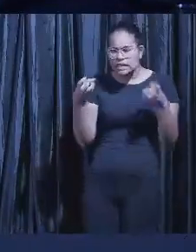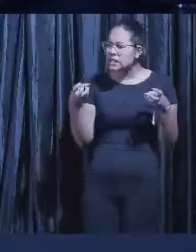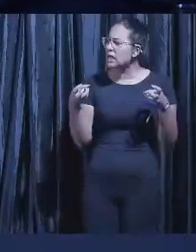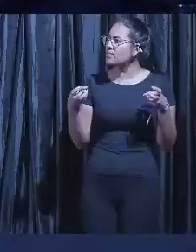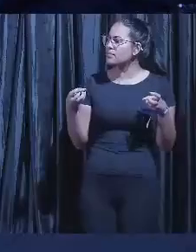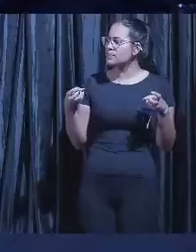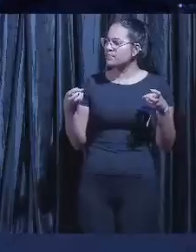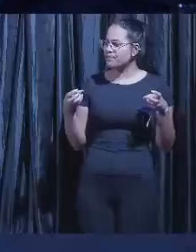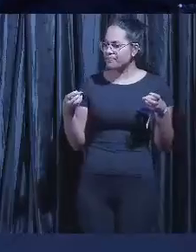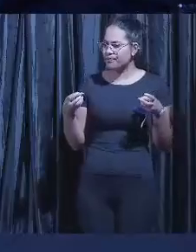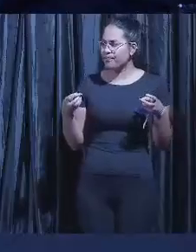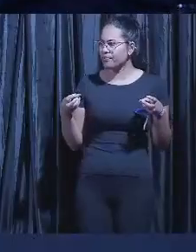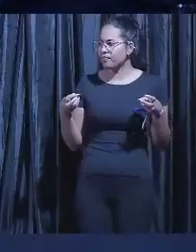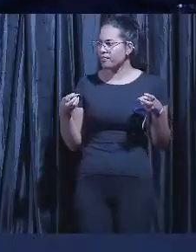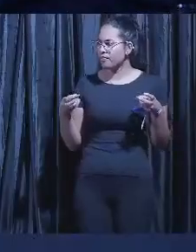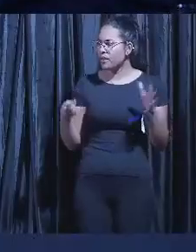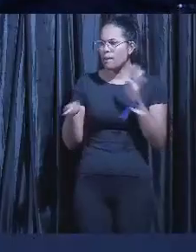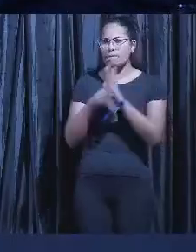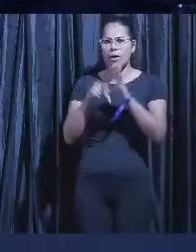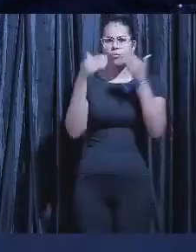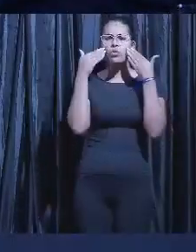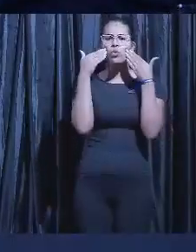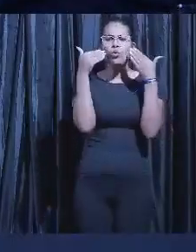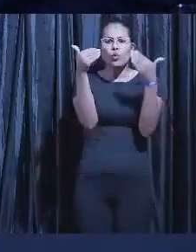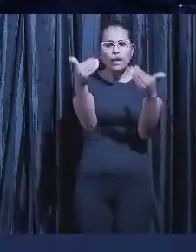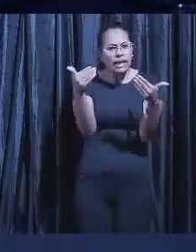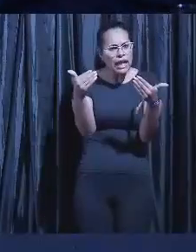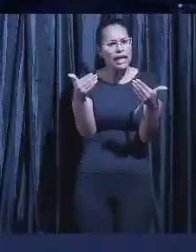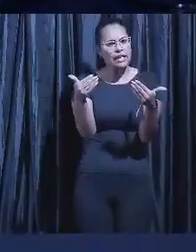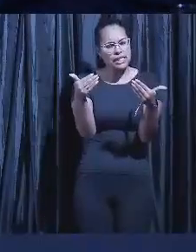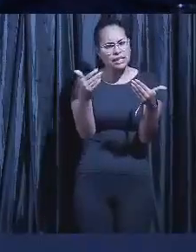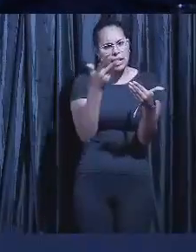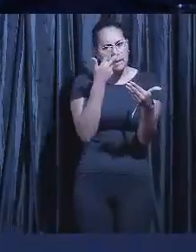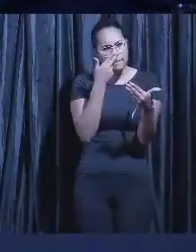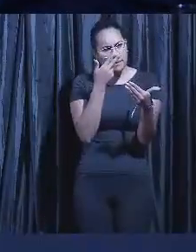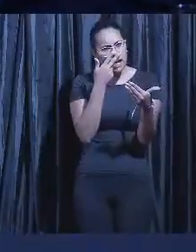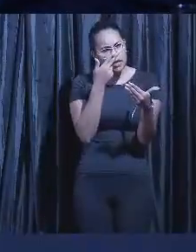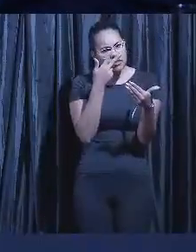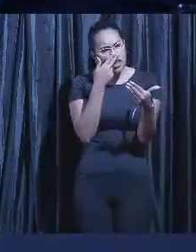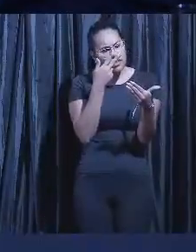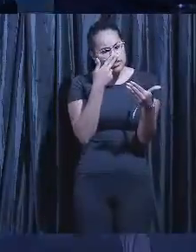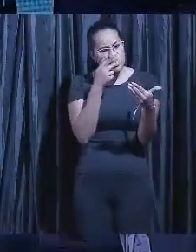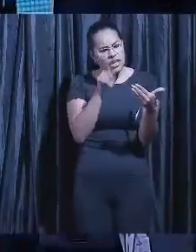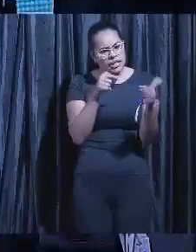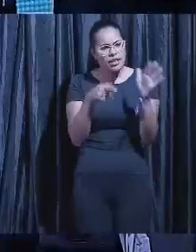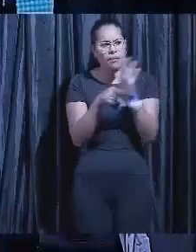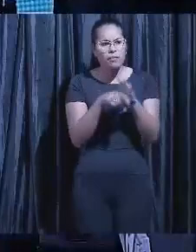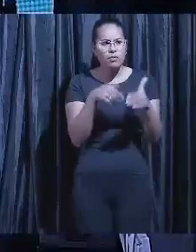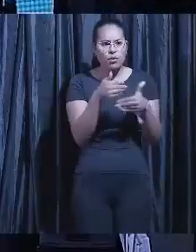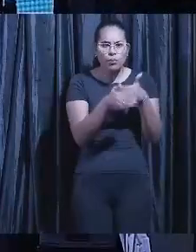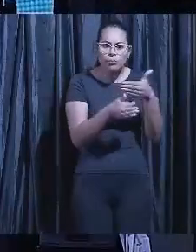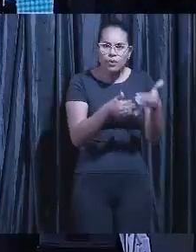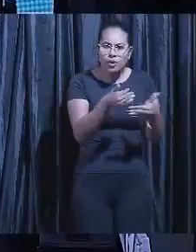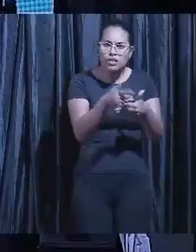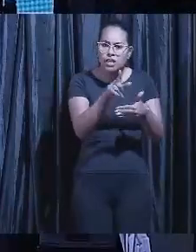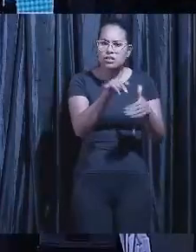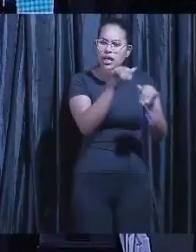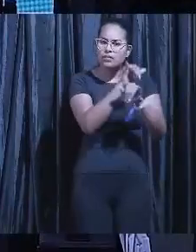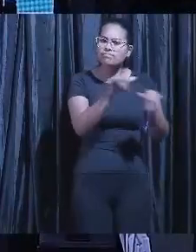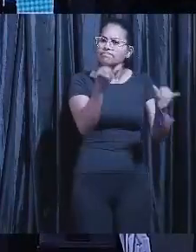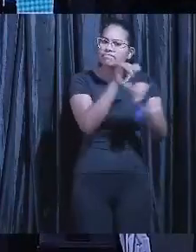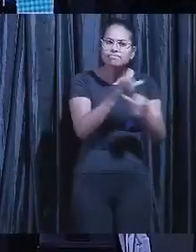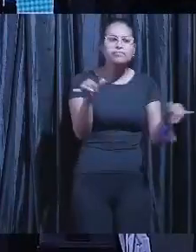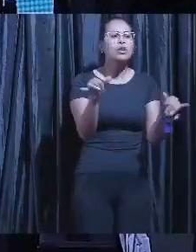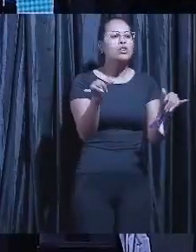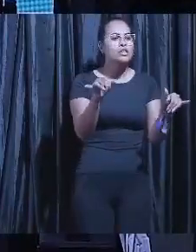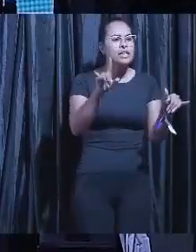com clareza, sem enviesamento, dá para ver que é um processo, que são notícias que